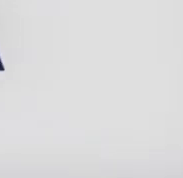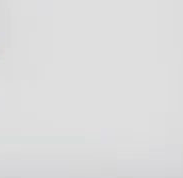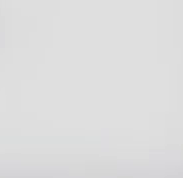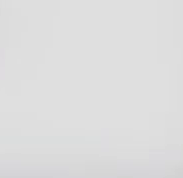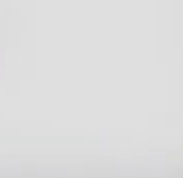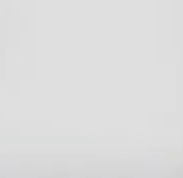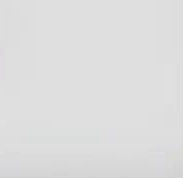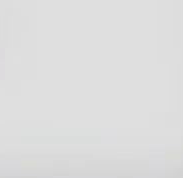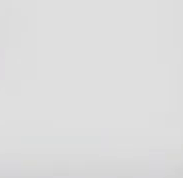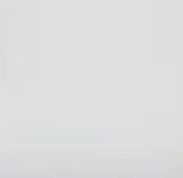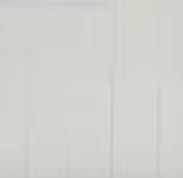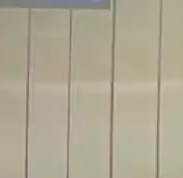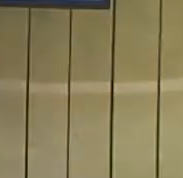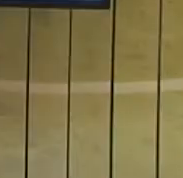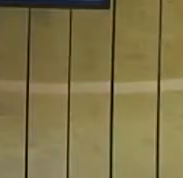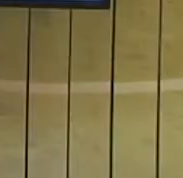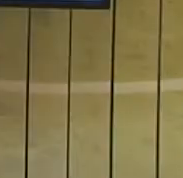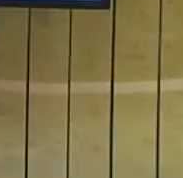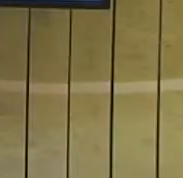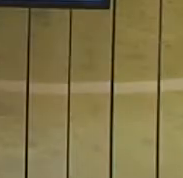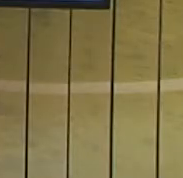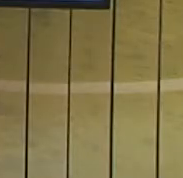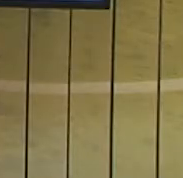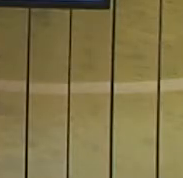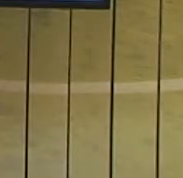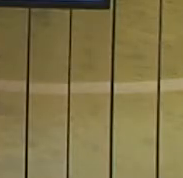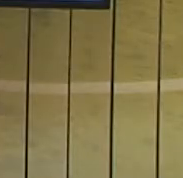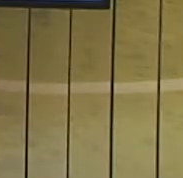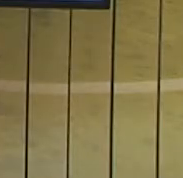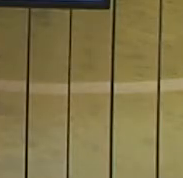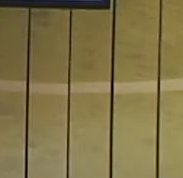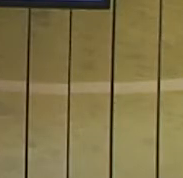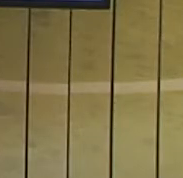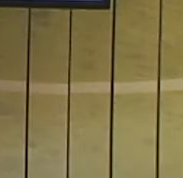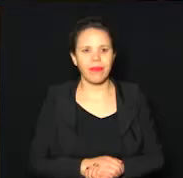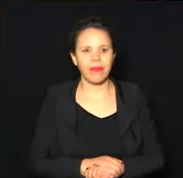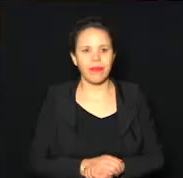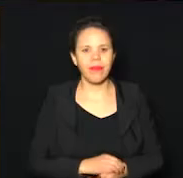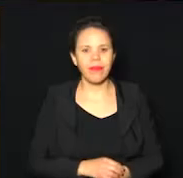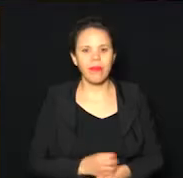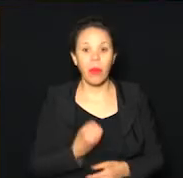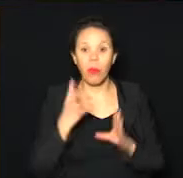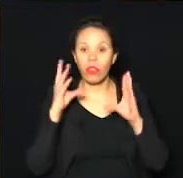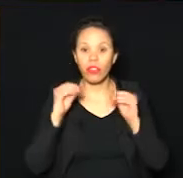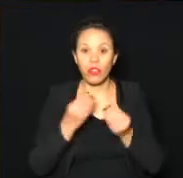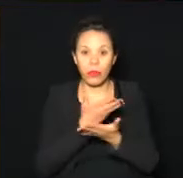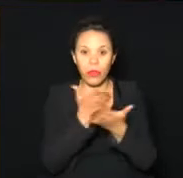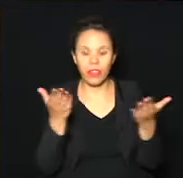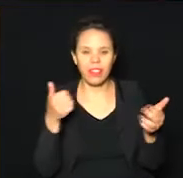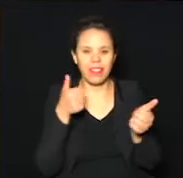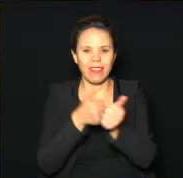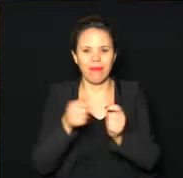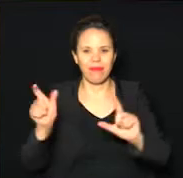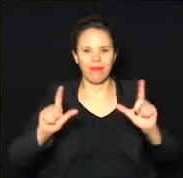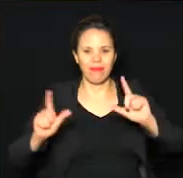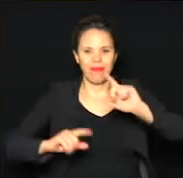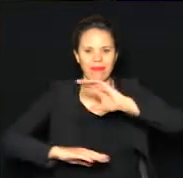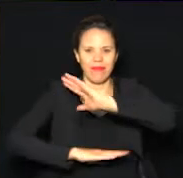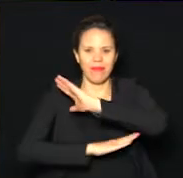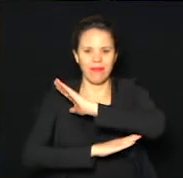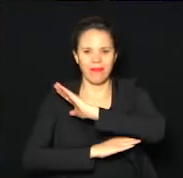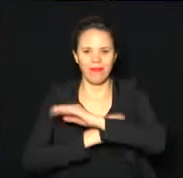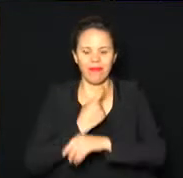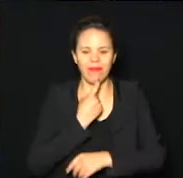TV Câmara, Campinas. Olá, uma ótima noite para você que nos acompanha aqui pela TV Câmara Campinas.